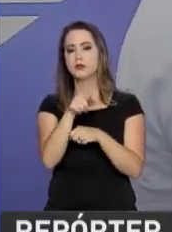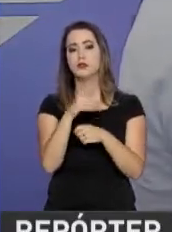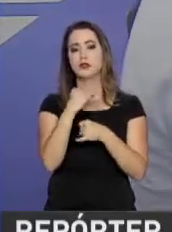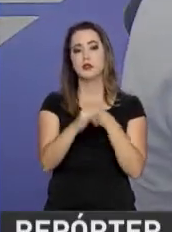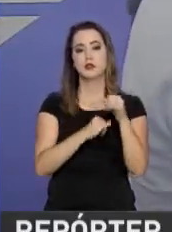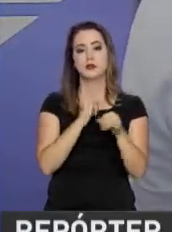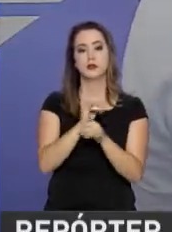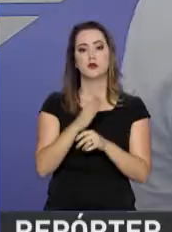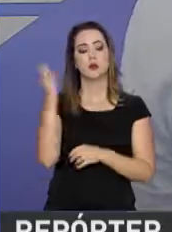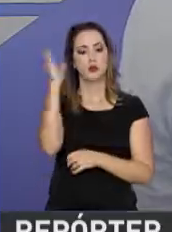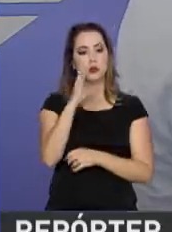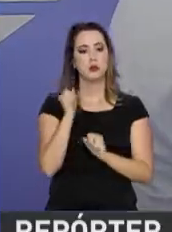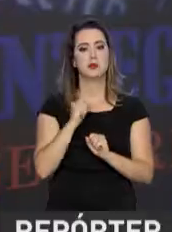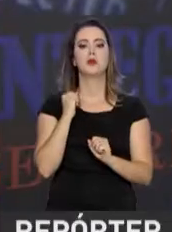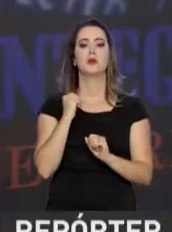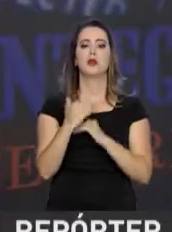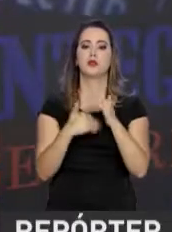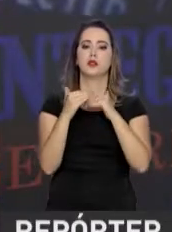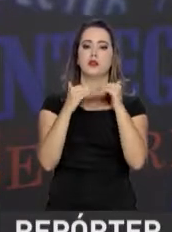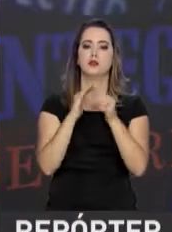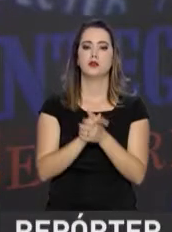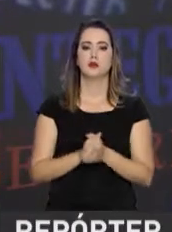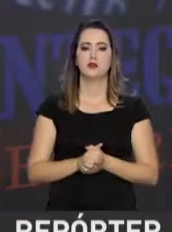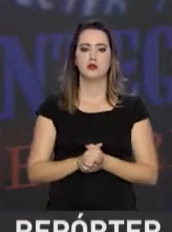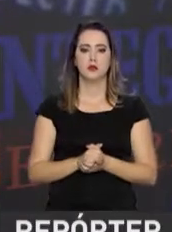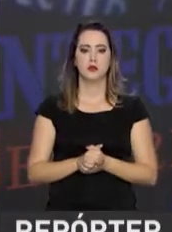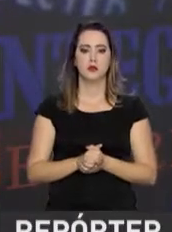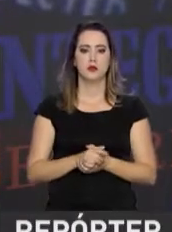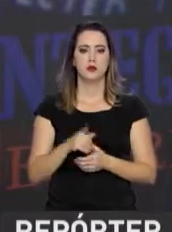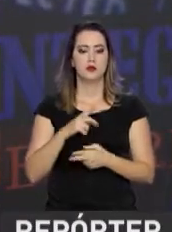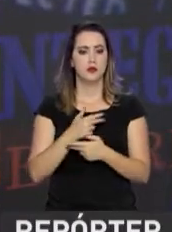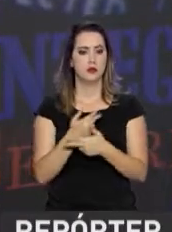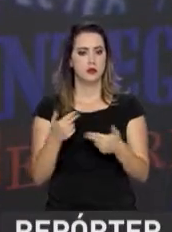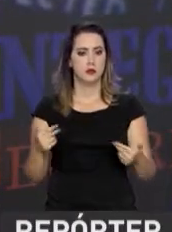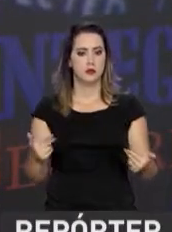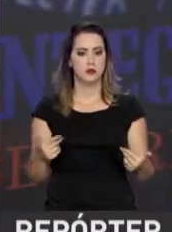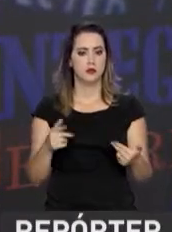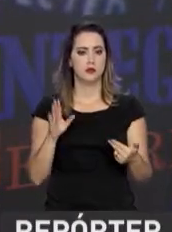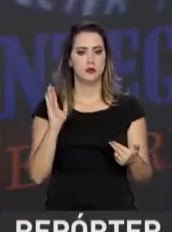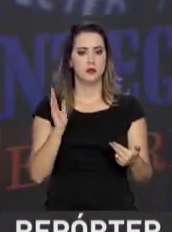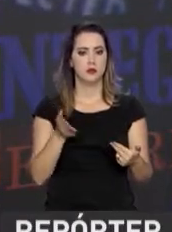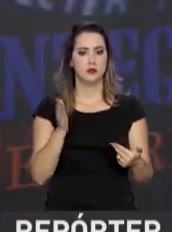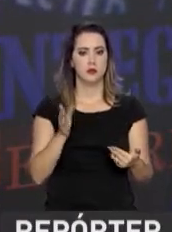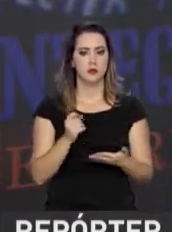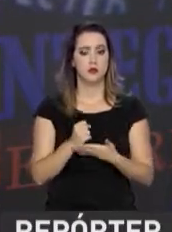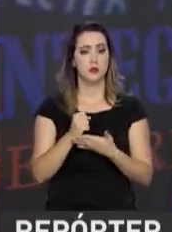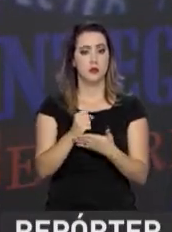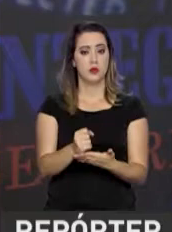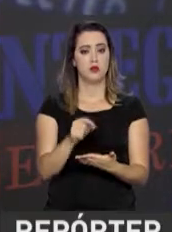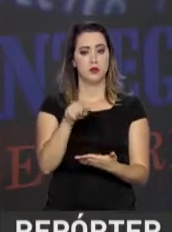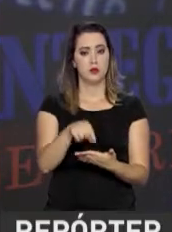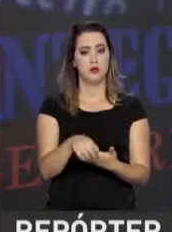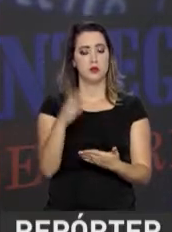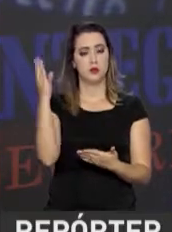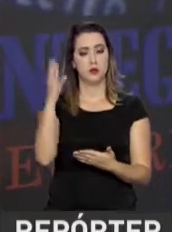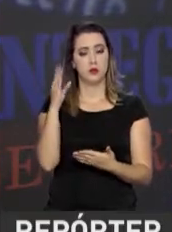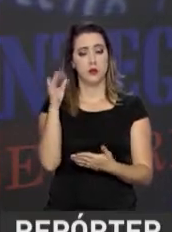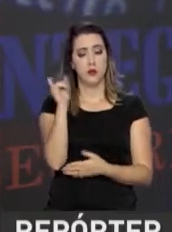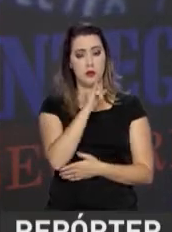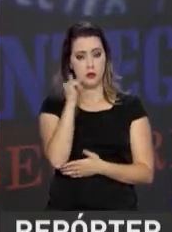brasileiro tem potencial a gente tenha um produto que já a ação oferecidos no mercado italiano